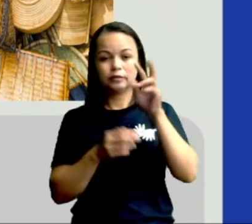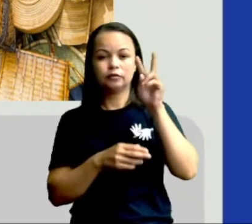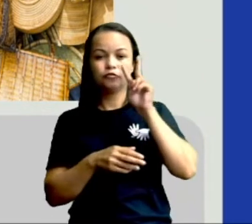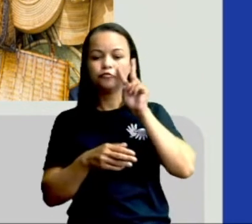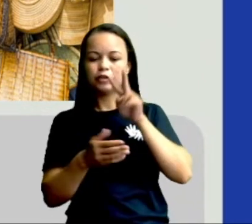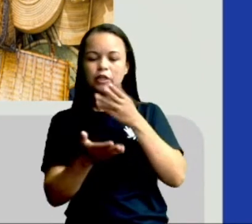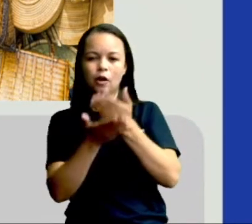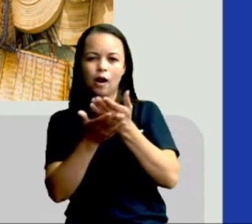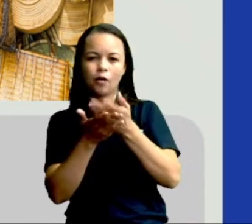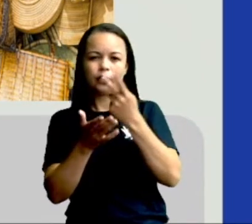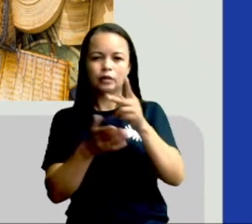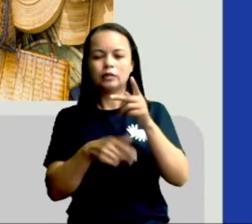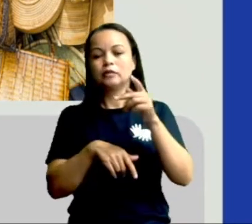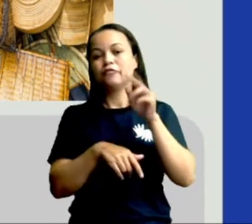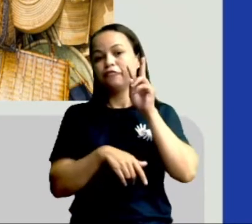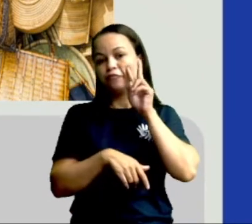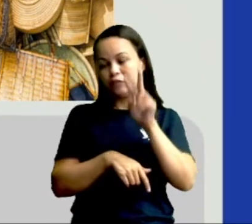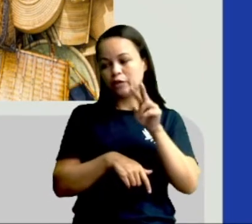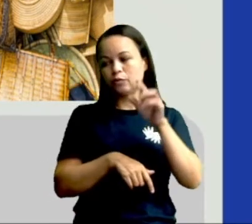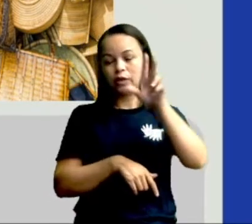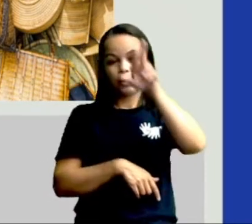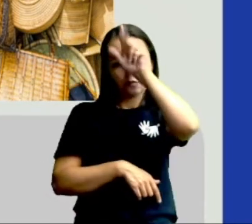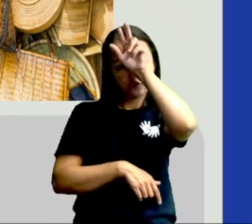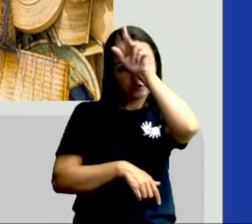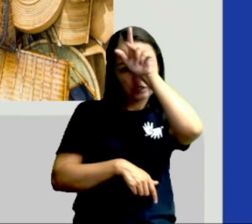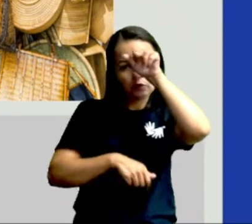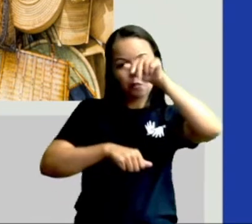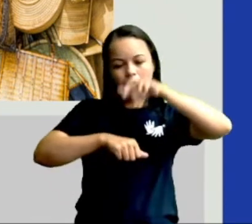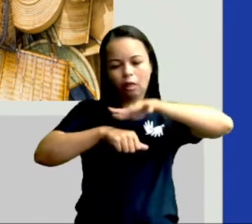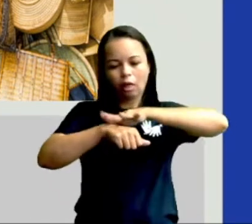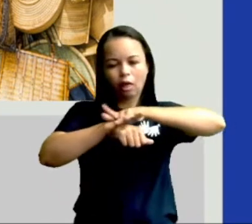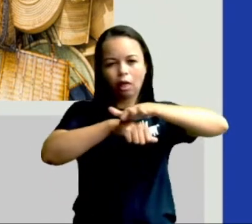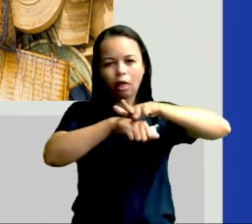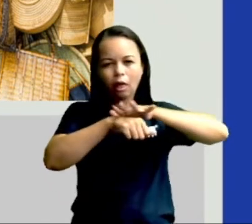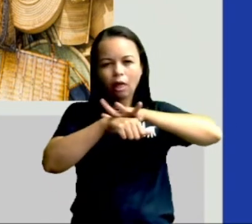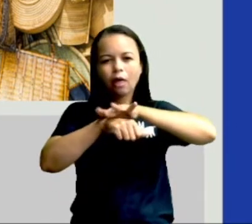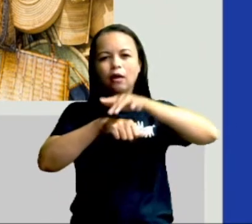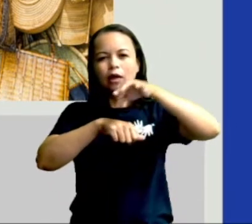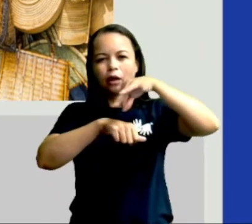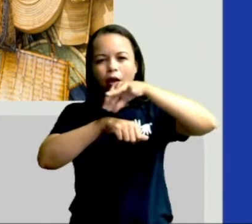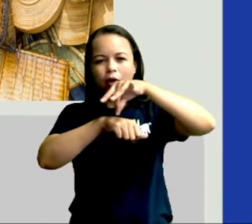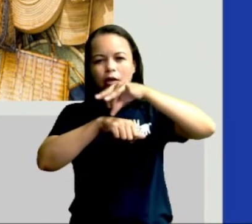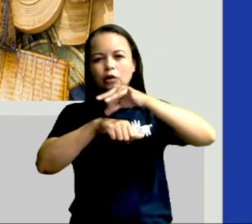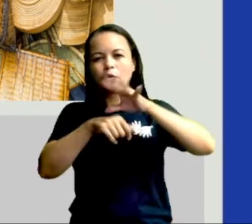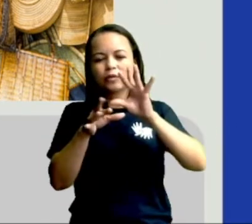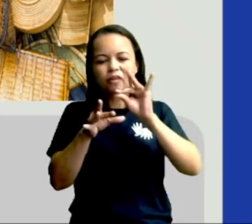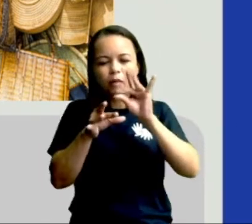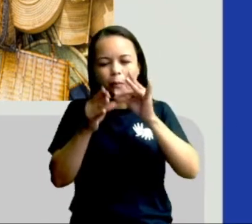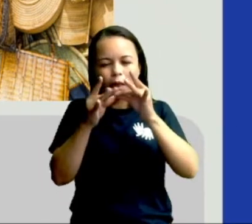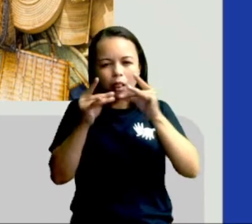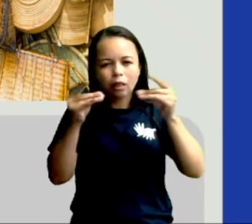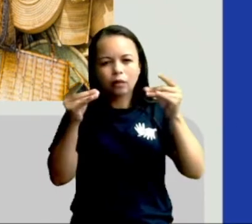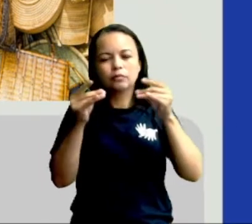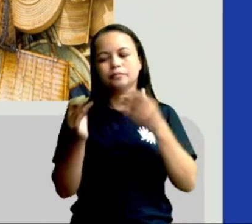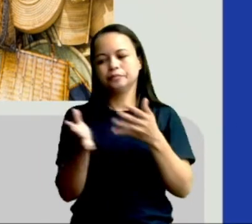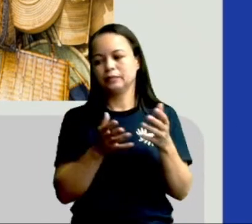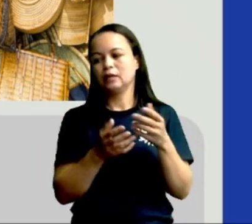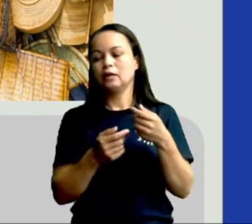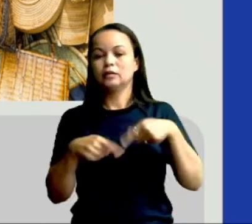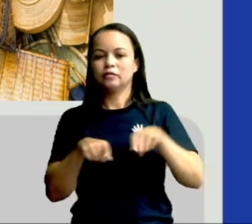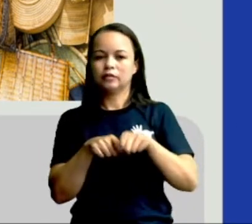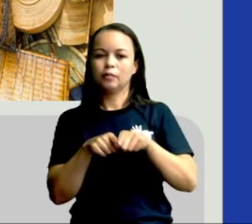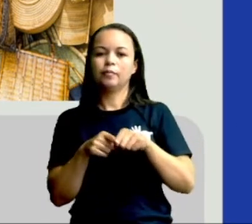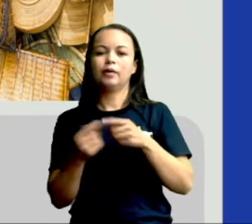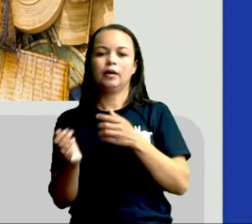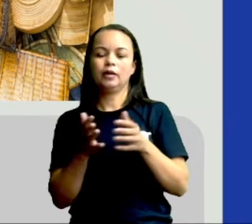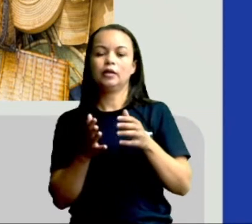os mosquitinhos podem andar por sobre a água por conta dessa tensão, como se fosse uma películazinha que ela tem. E ela serve como